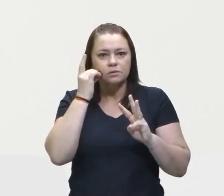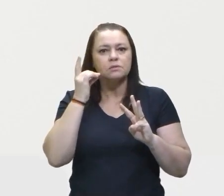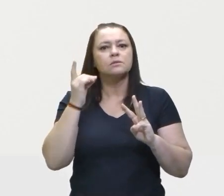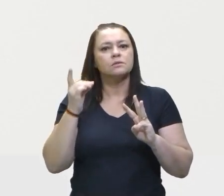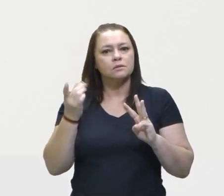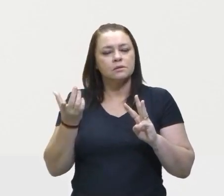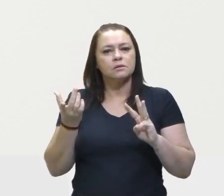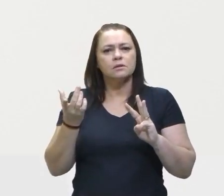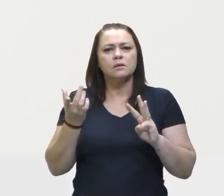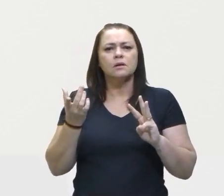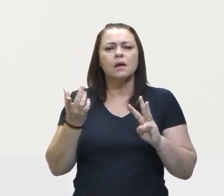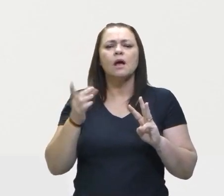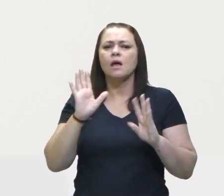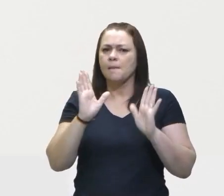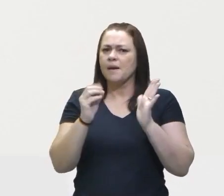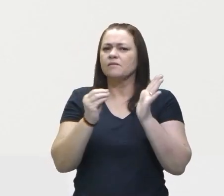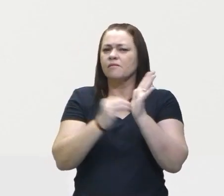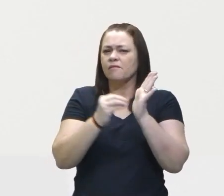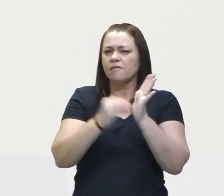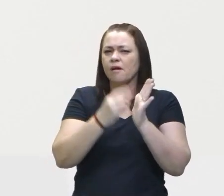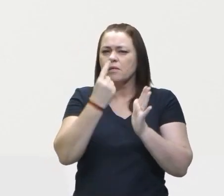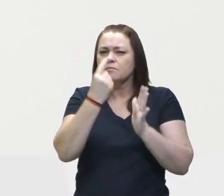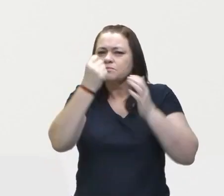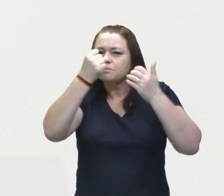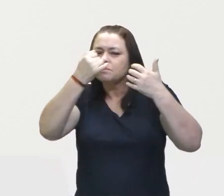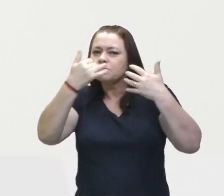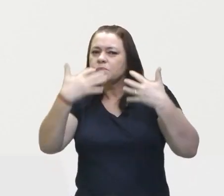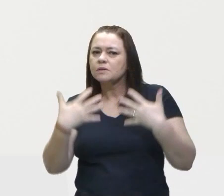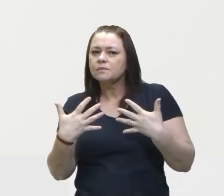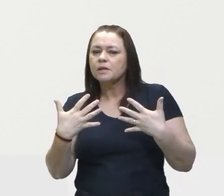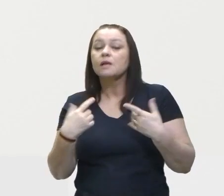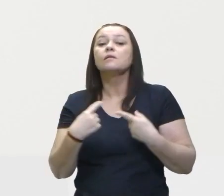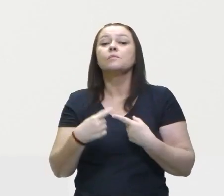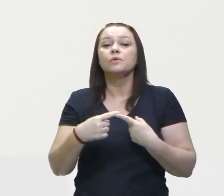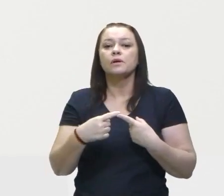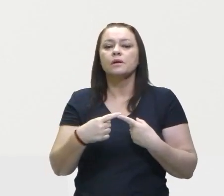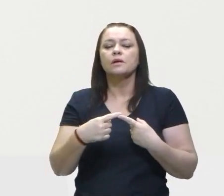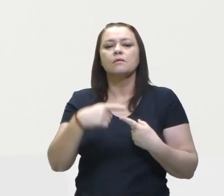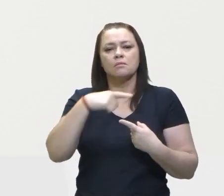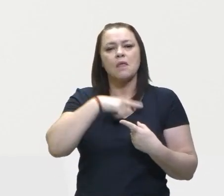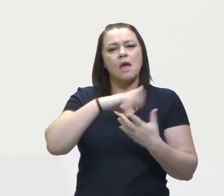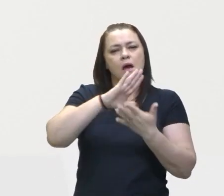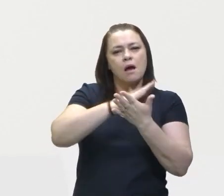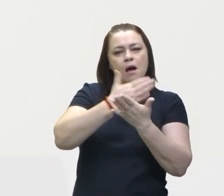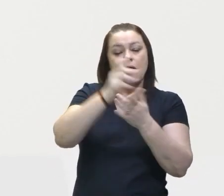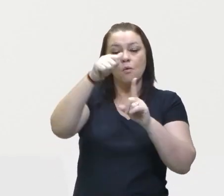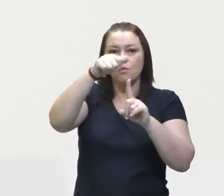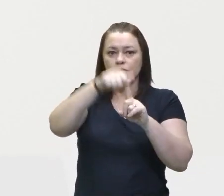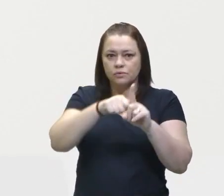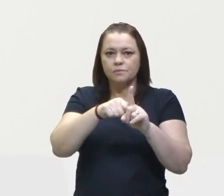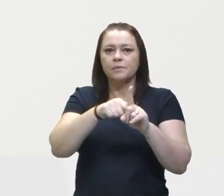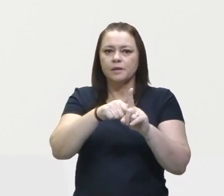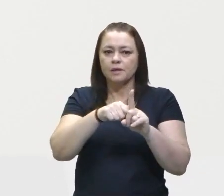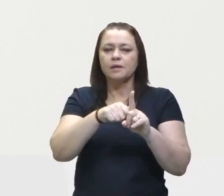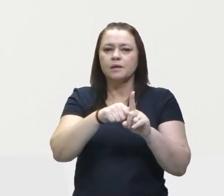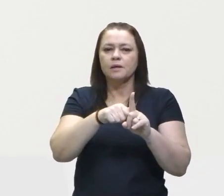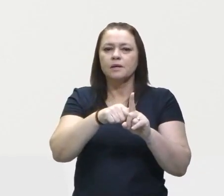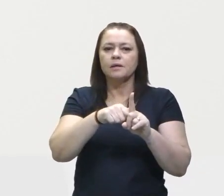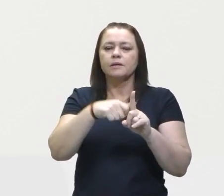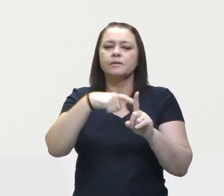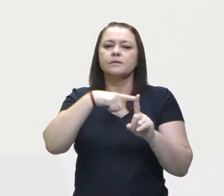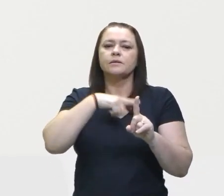faltando ainda uma explicação, né? Porque tem mês que tem